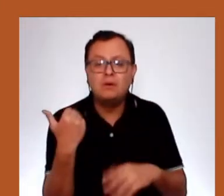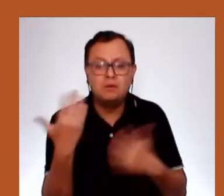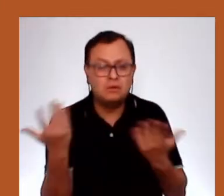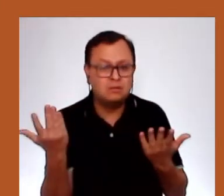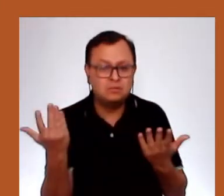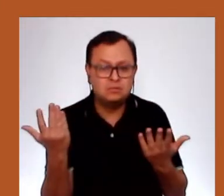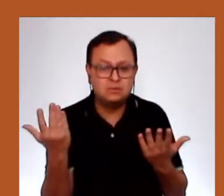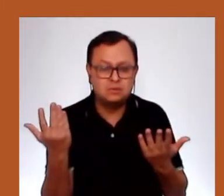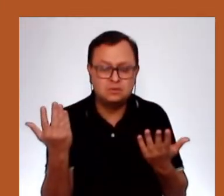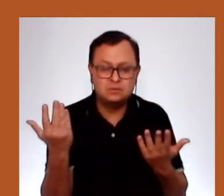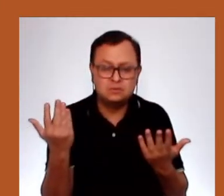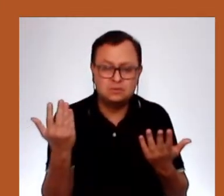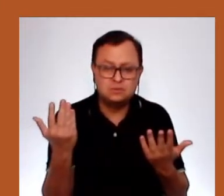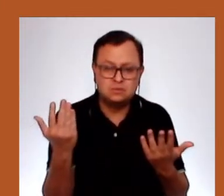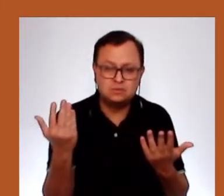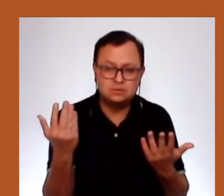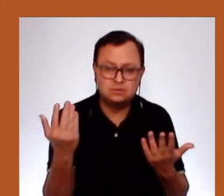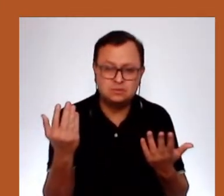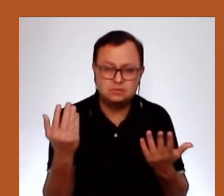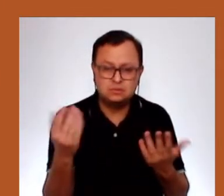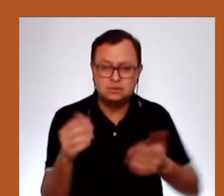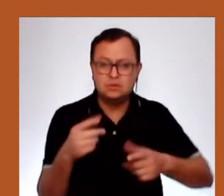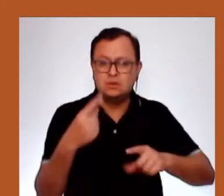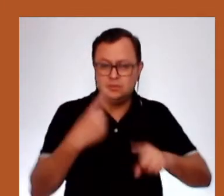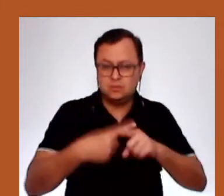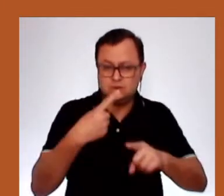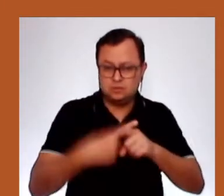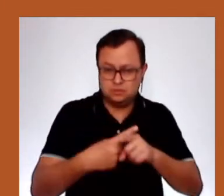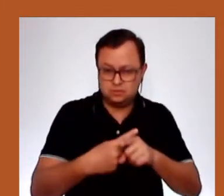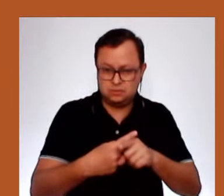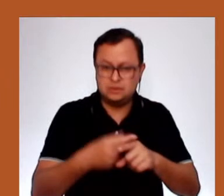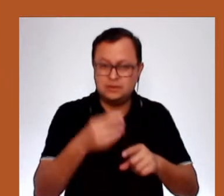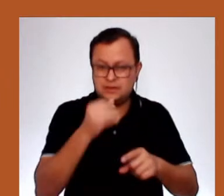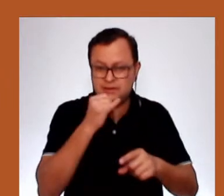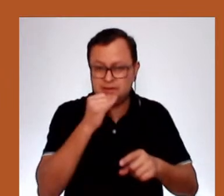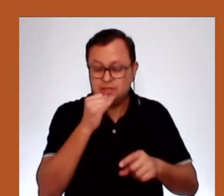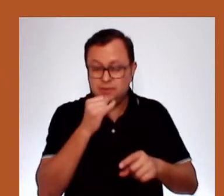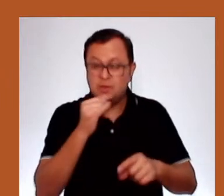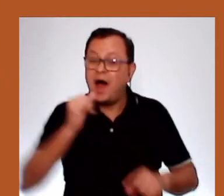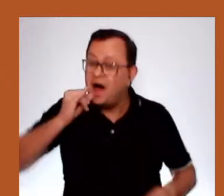Se o diagnóstico não for passado de uma maneira